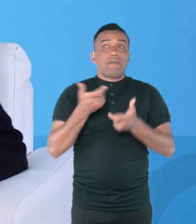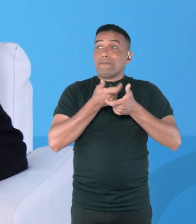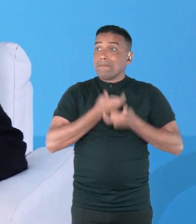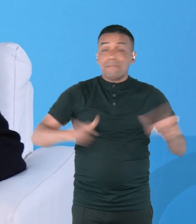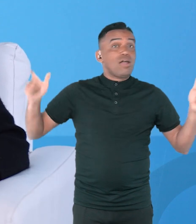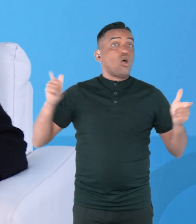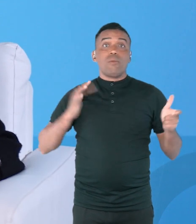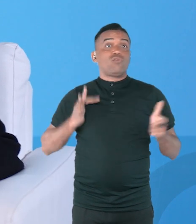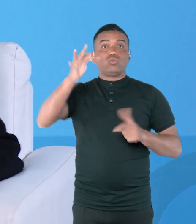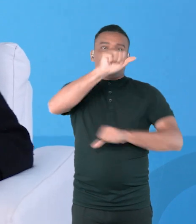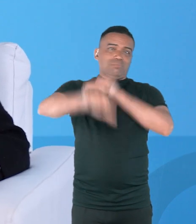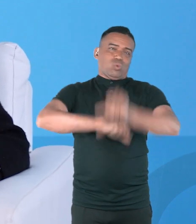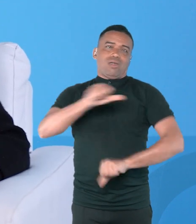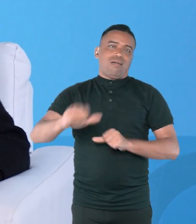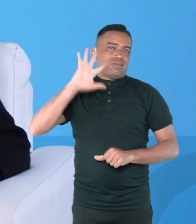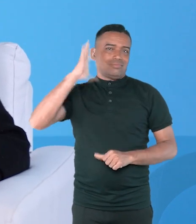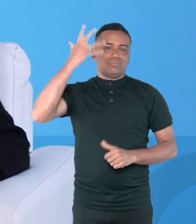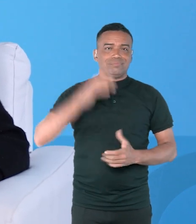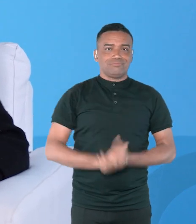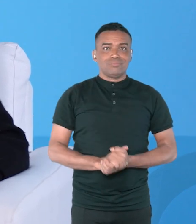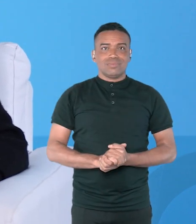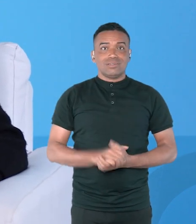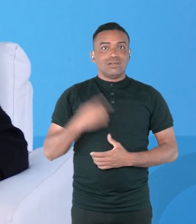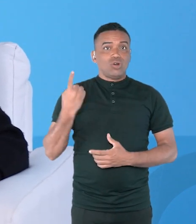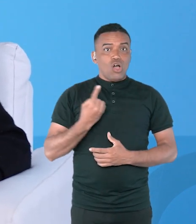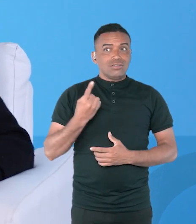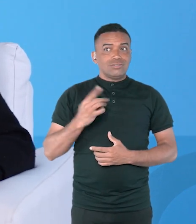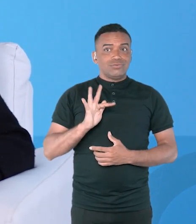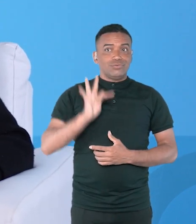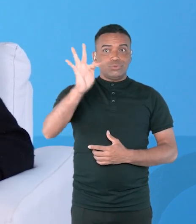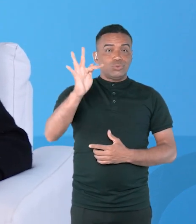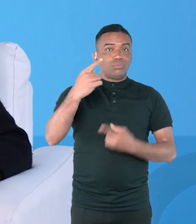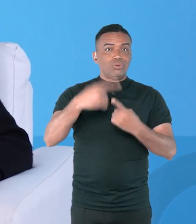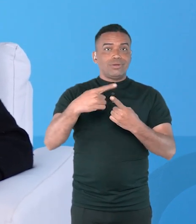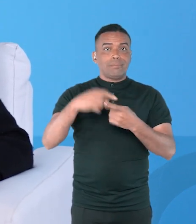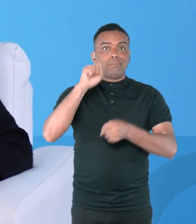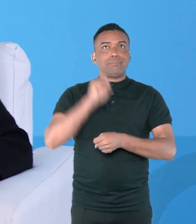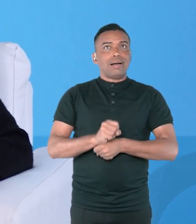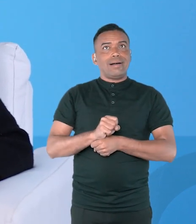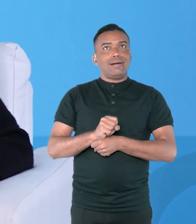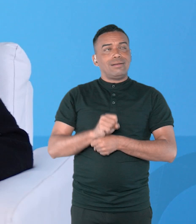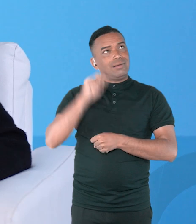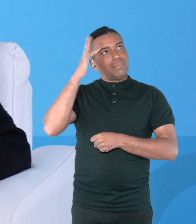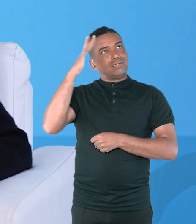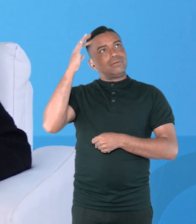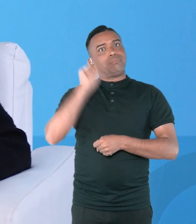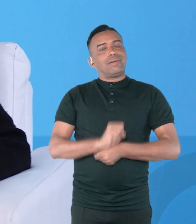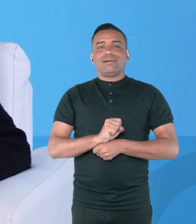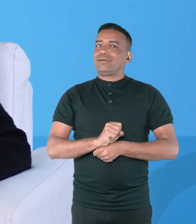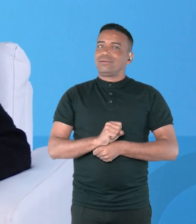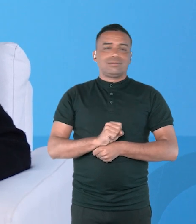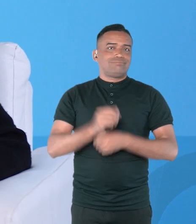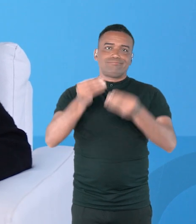a maior ferramenta para o futuro. E a gente vai ficando sem futuro quando a gente deixa que estraguem a